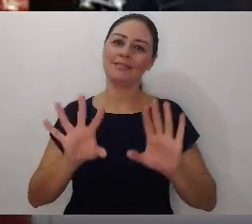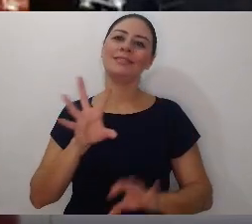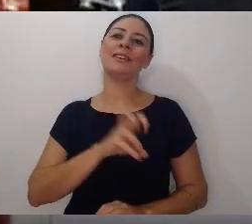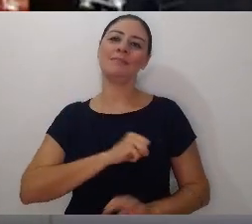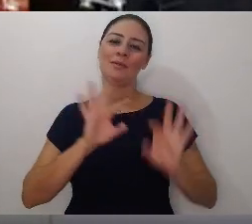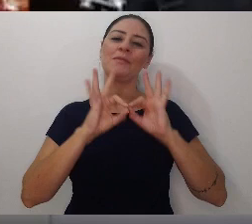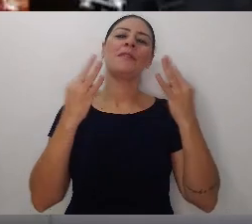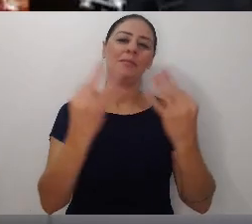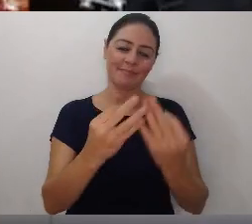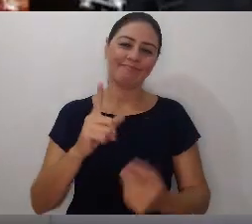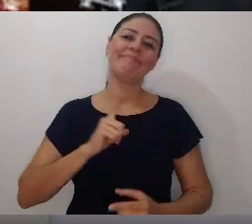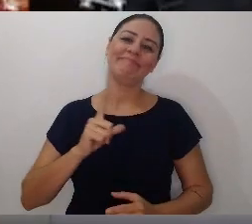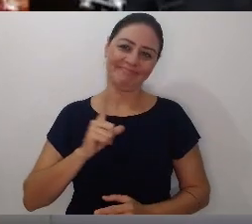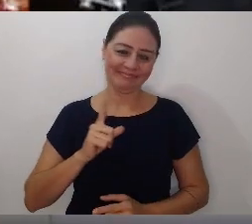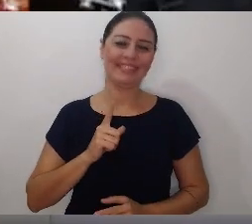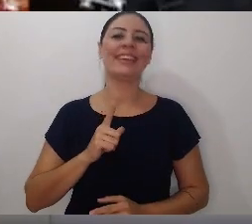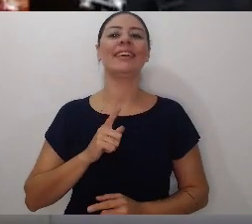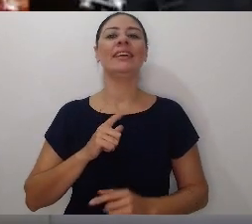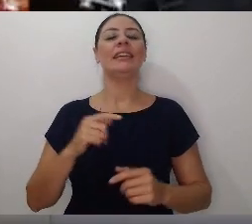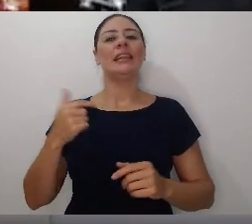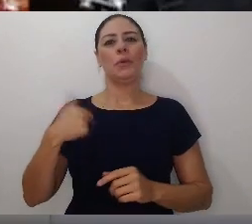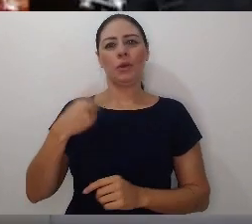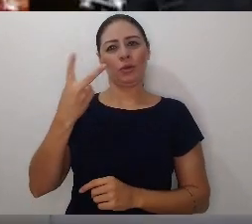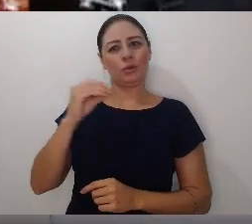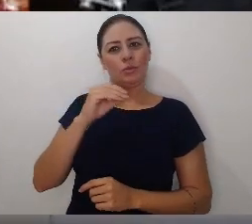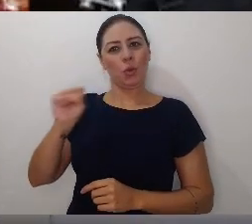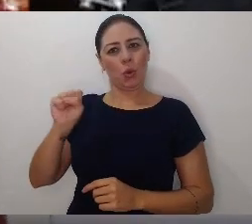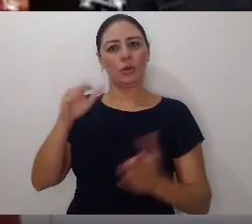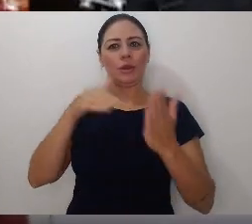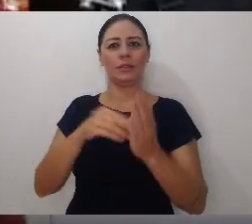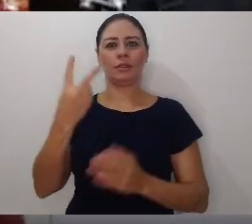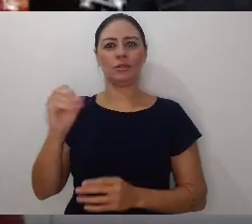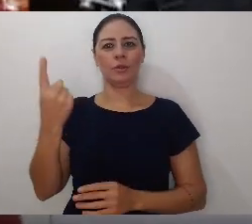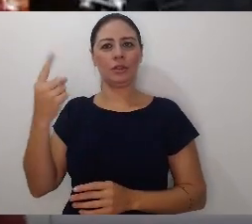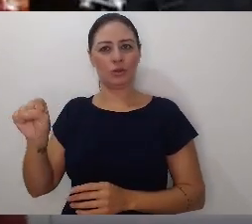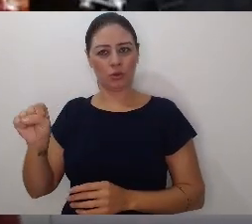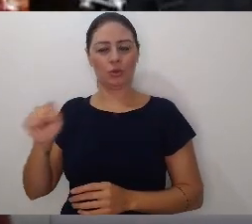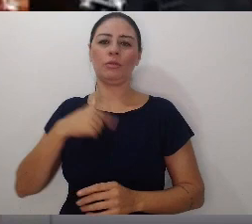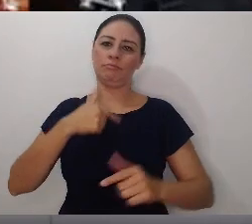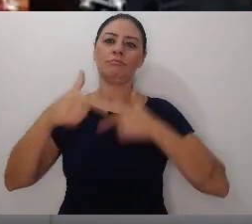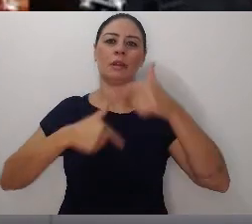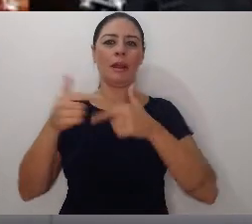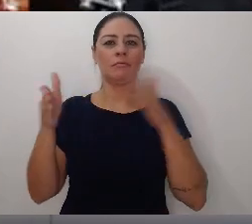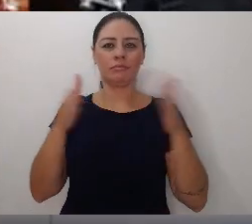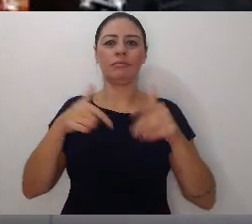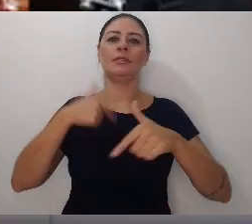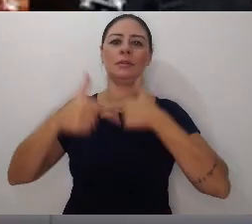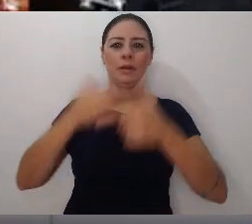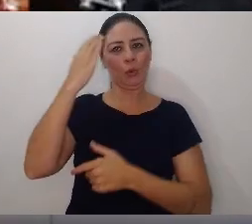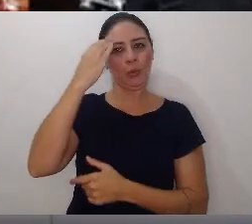vai ver, tomara que sim, um pouco, né? Mas amor pelas famílias tem bastante. Então, eu fiquei de 2008